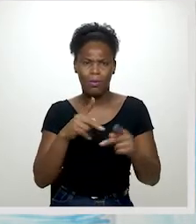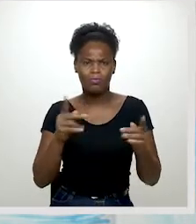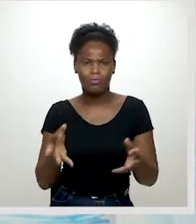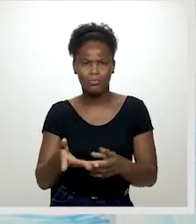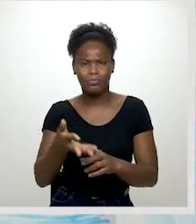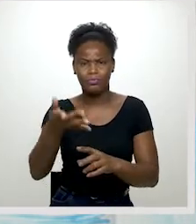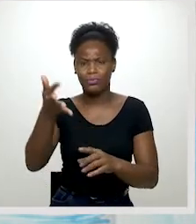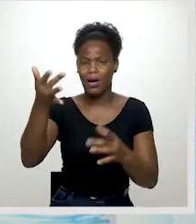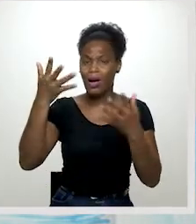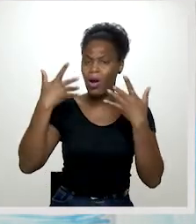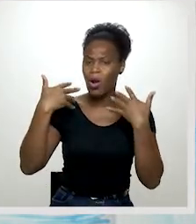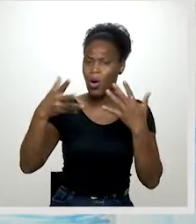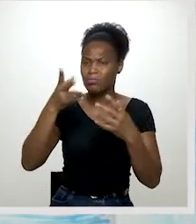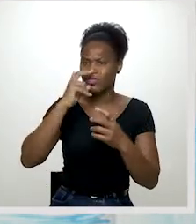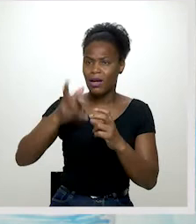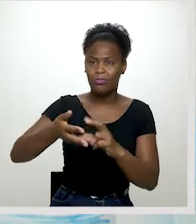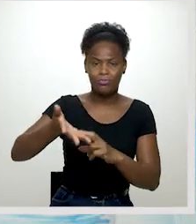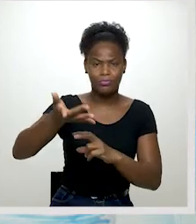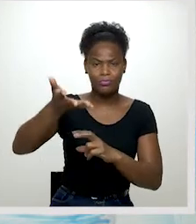pelos vulcões para a atmosfera.